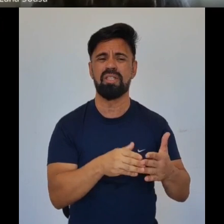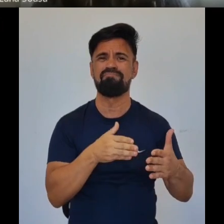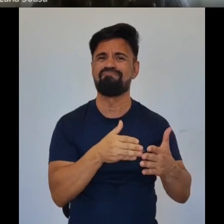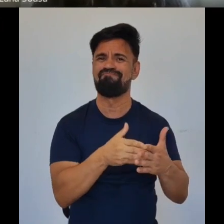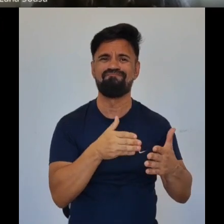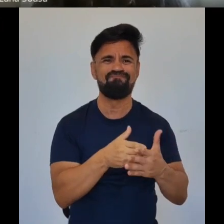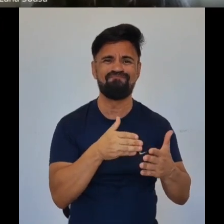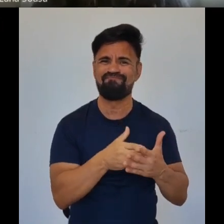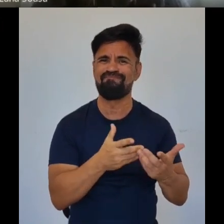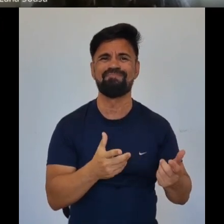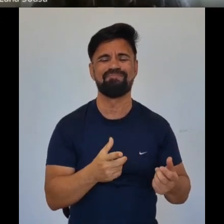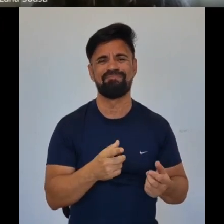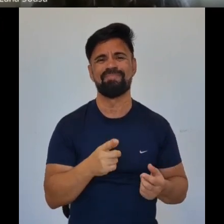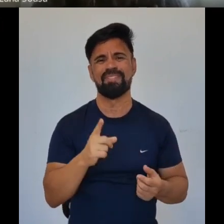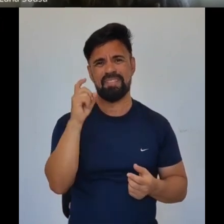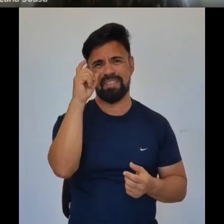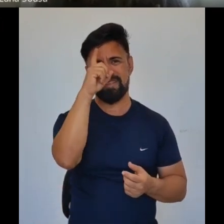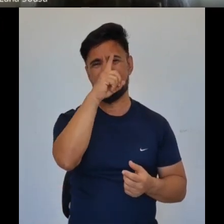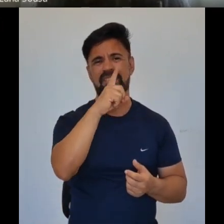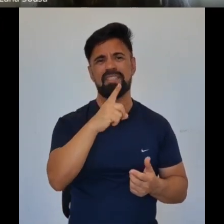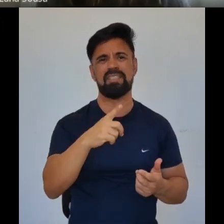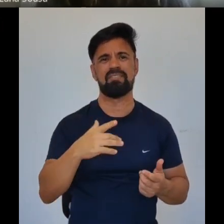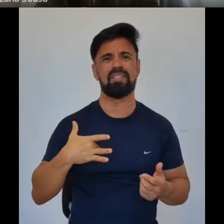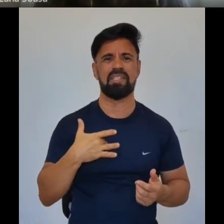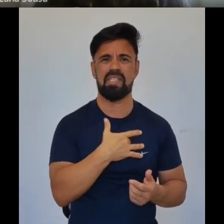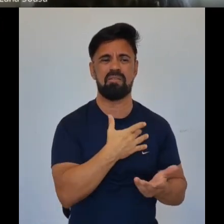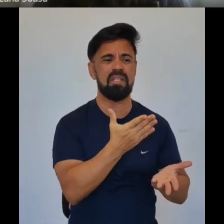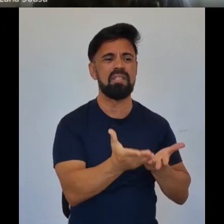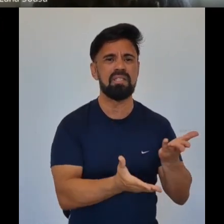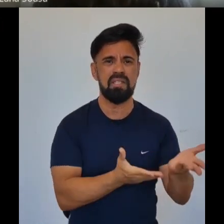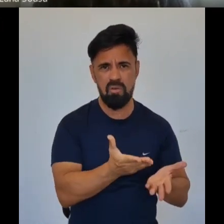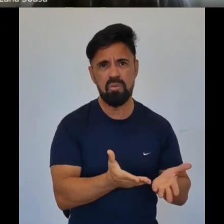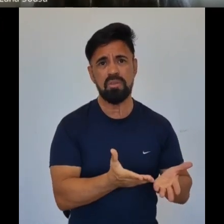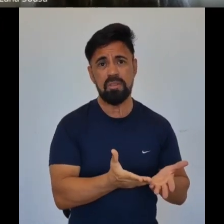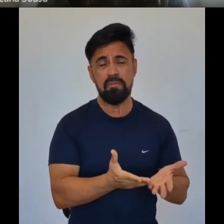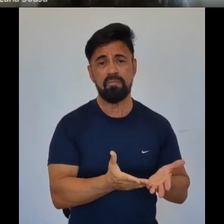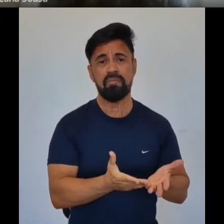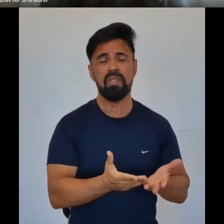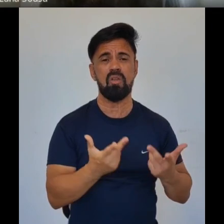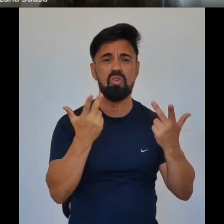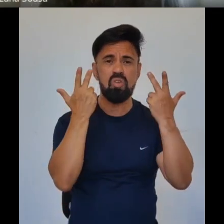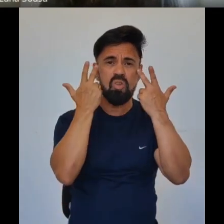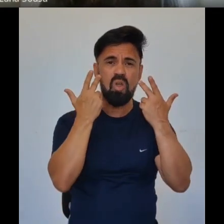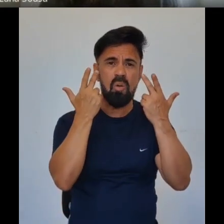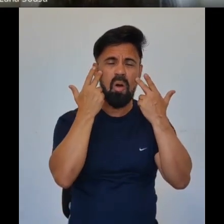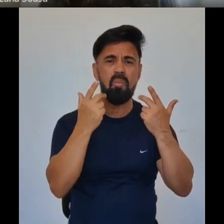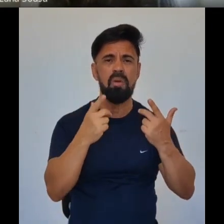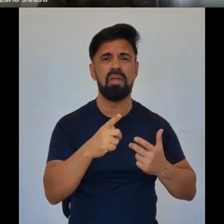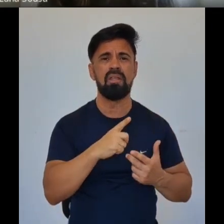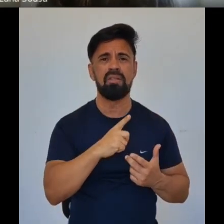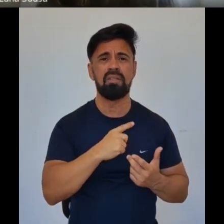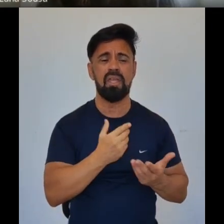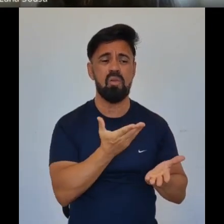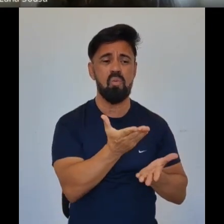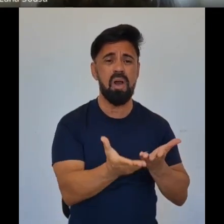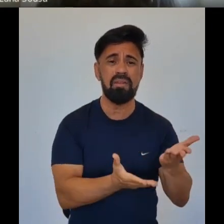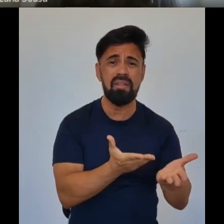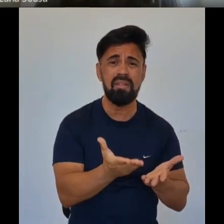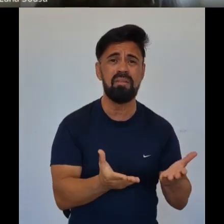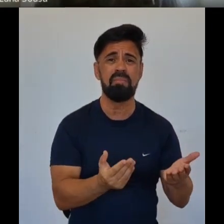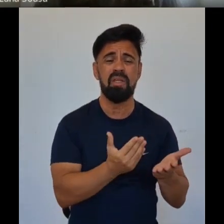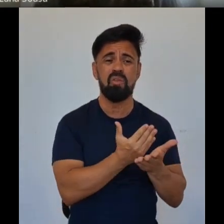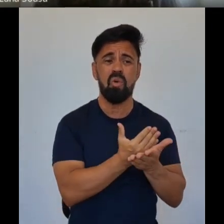também fazem parte da nossa sociedade, e elas têm uma vulnerabilidade imensa. Dentro desses locais onde elas estão privadas de